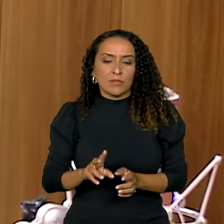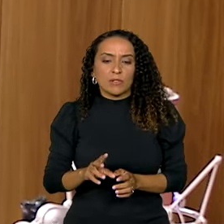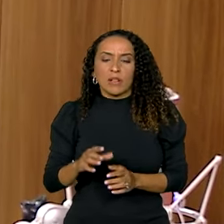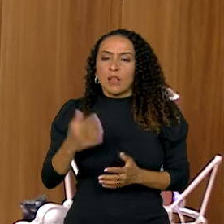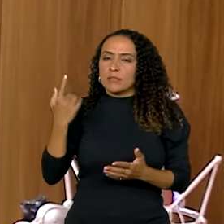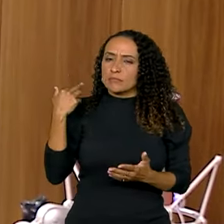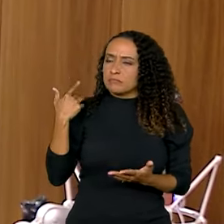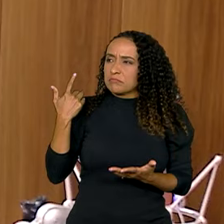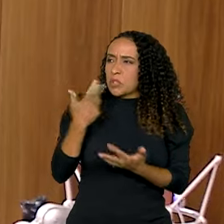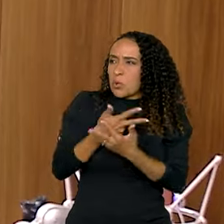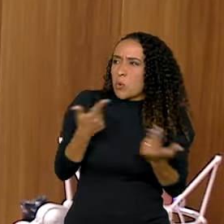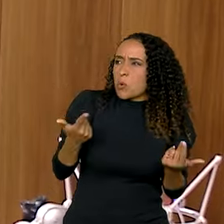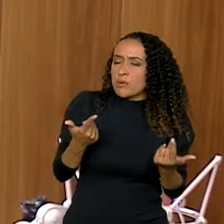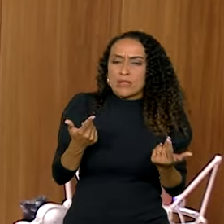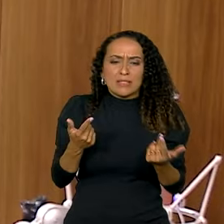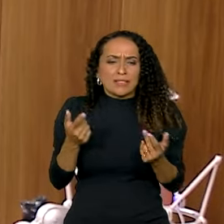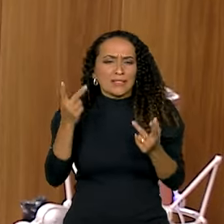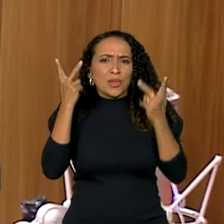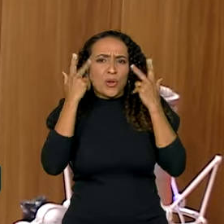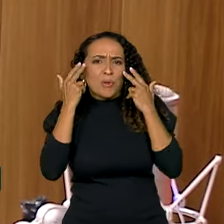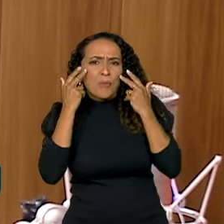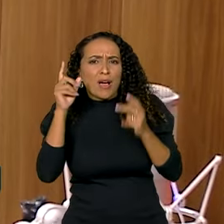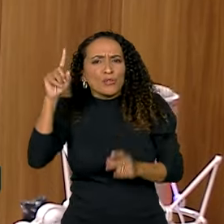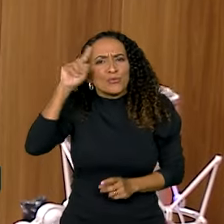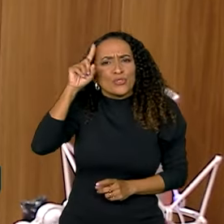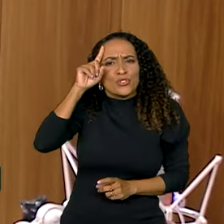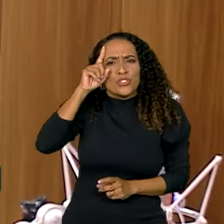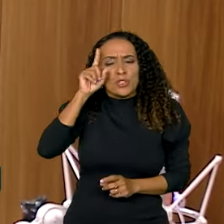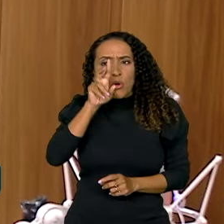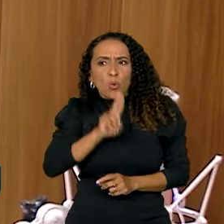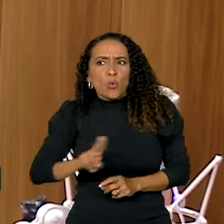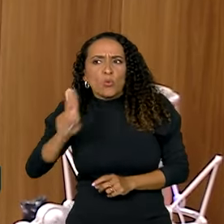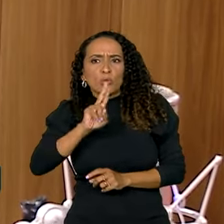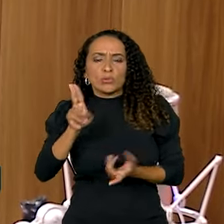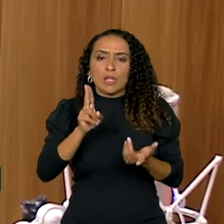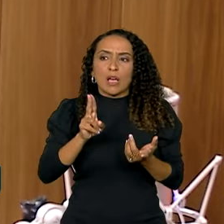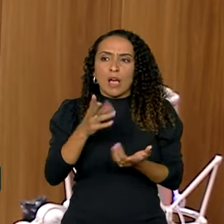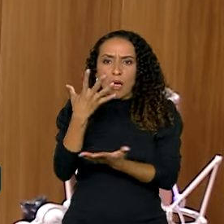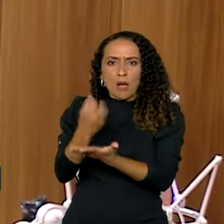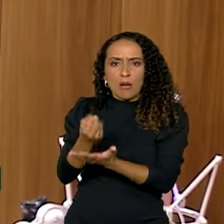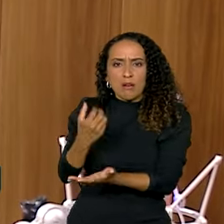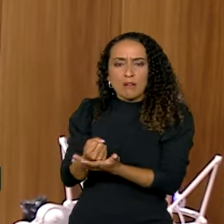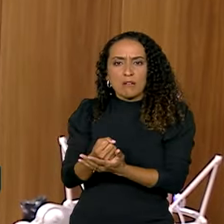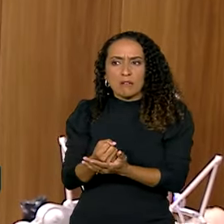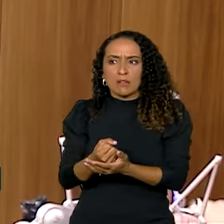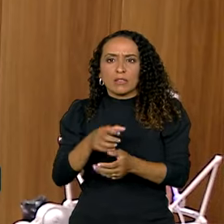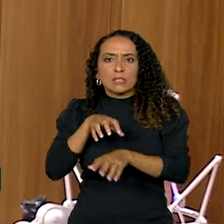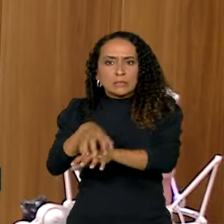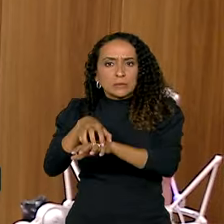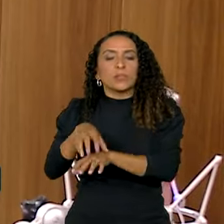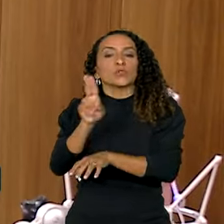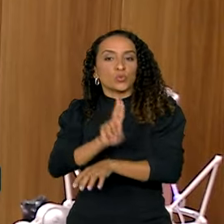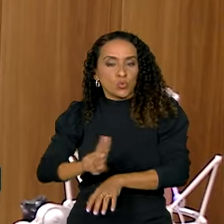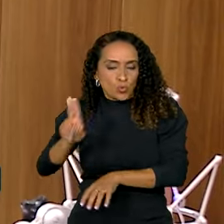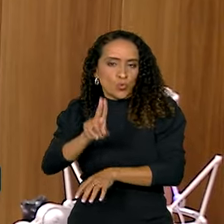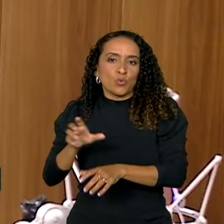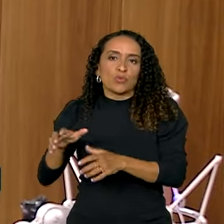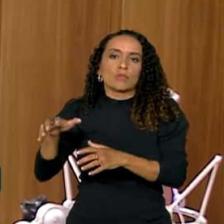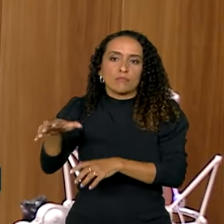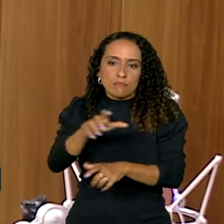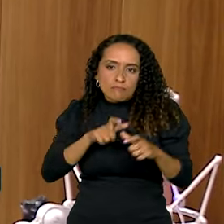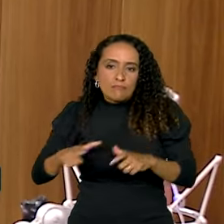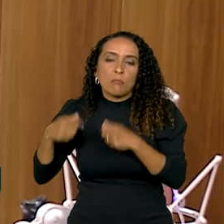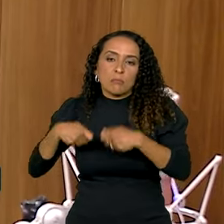Desde coisas bastante triviais do nosso dia a dia, para você usar um aplicativo de transporte, você está usando o espaço, porque você precisa de